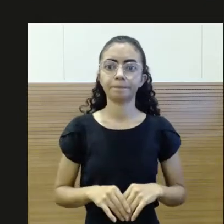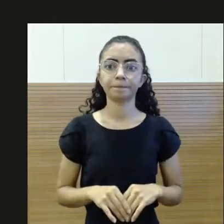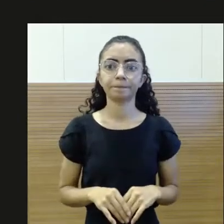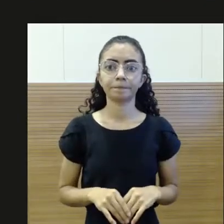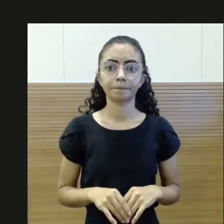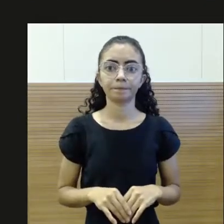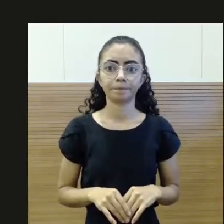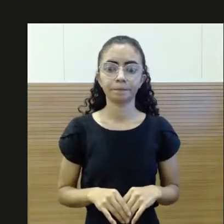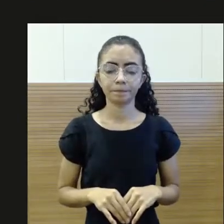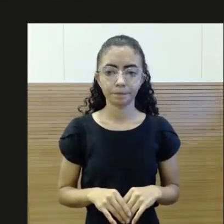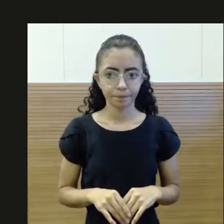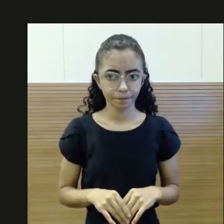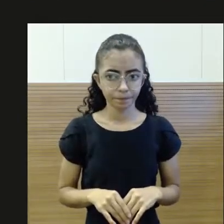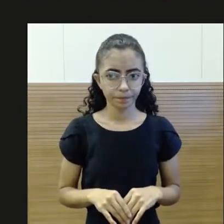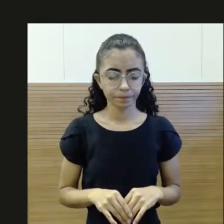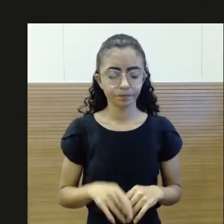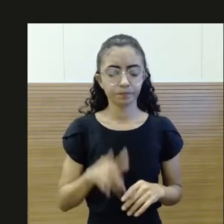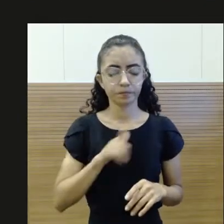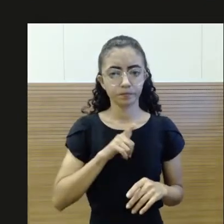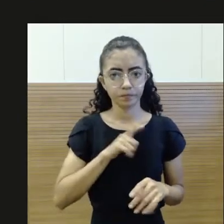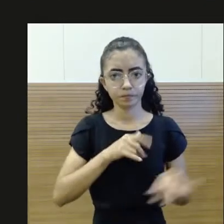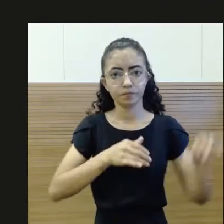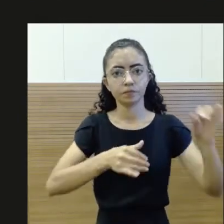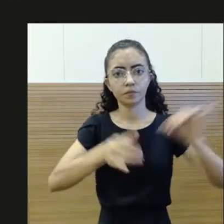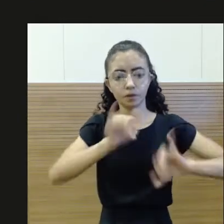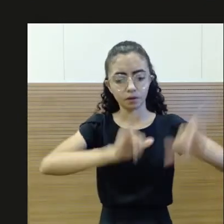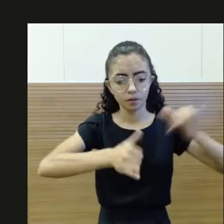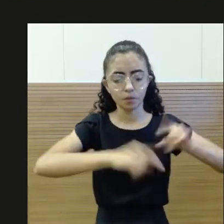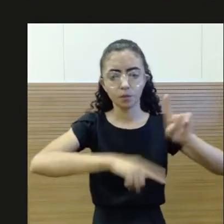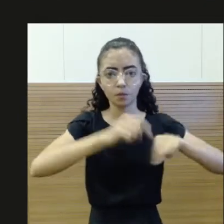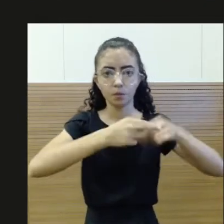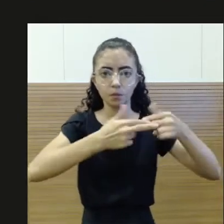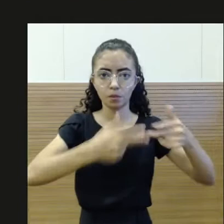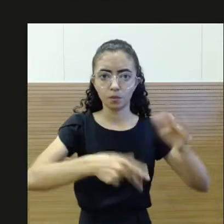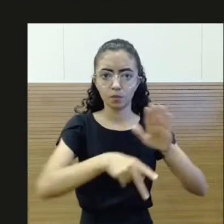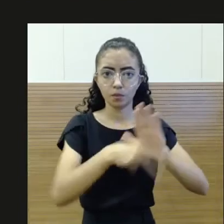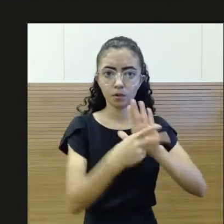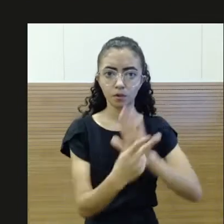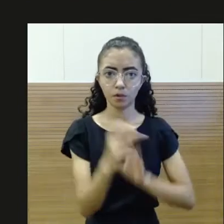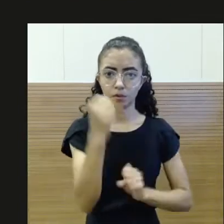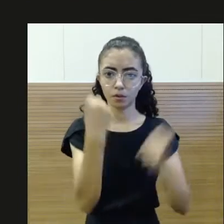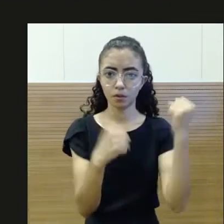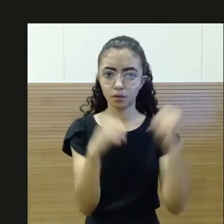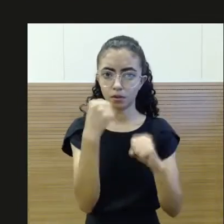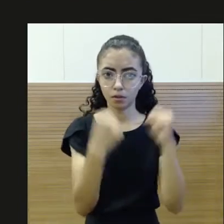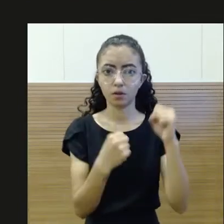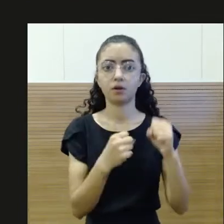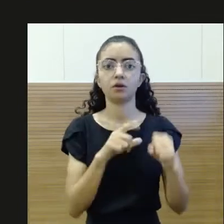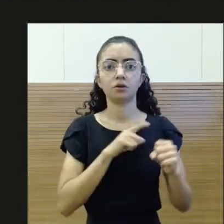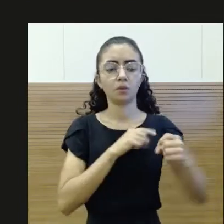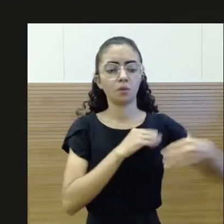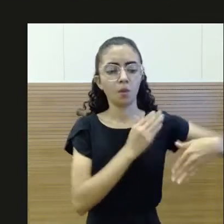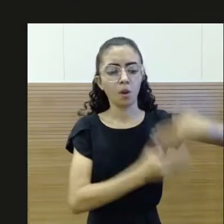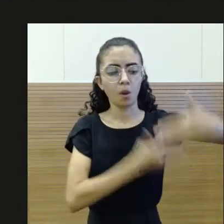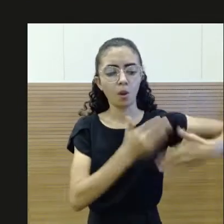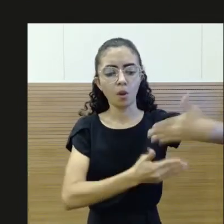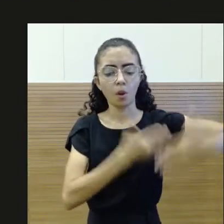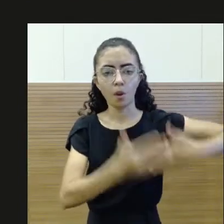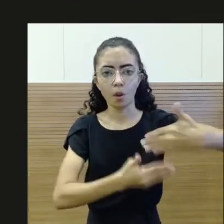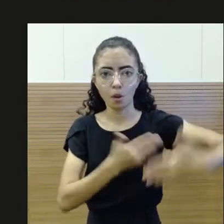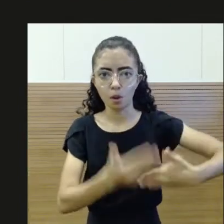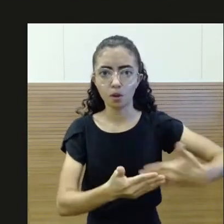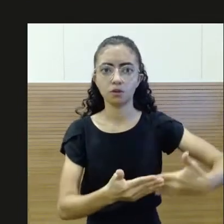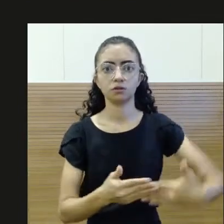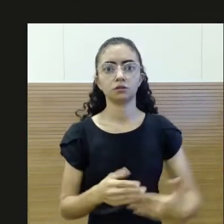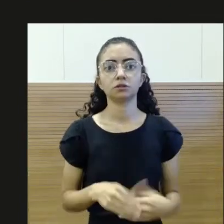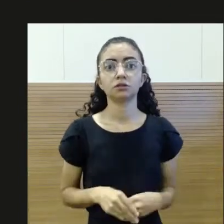ou quimicamente modificadas, que resultam do fracionamento de alimentos integrais e contém também aditivos que